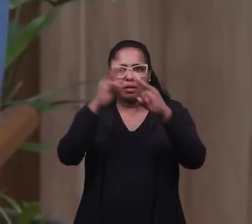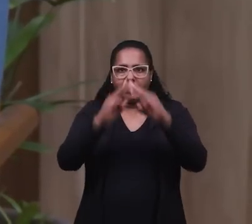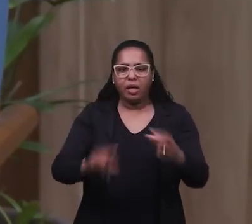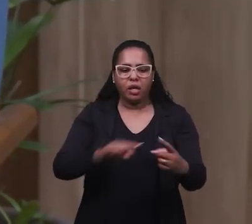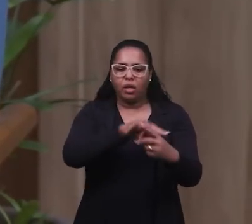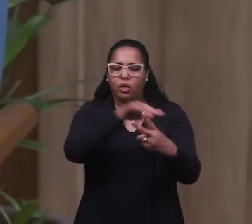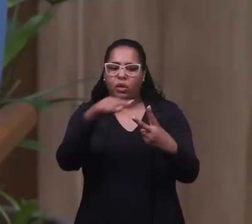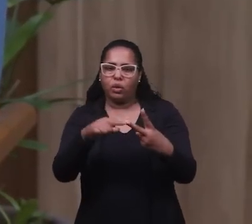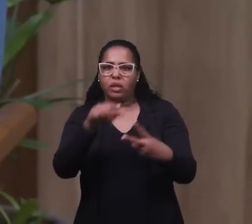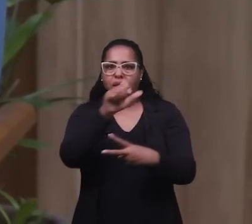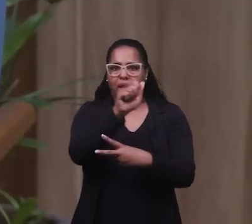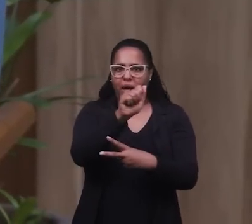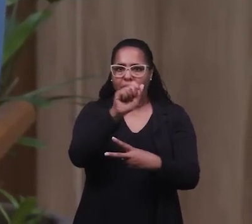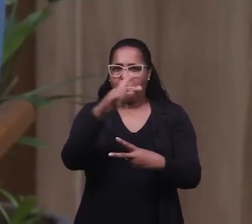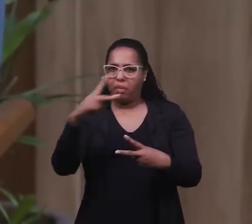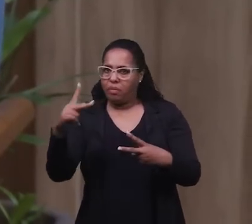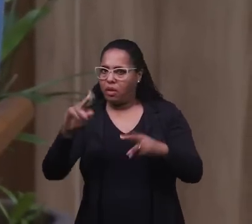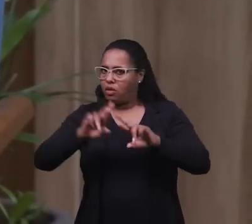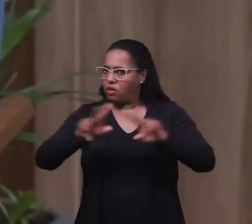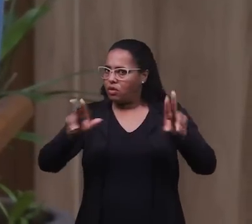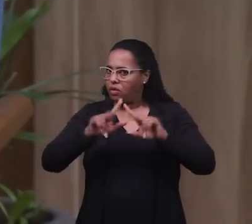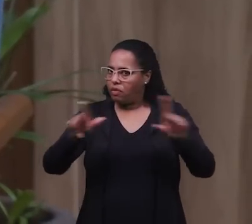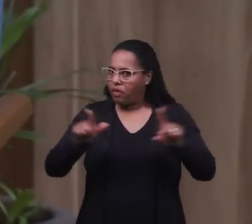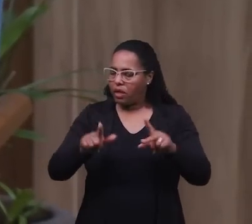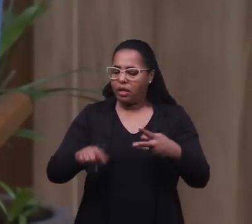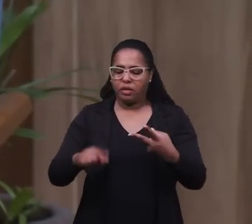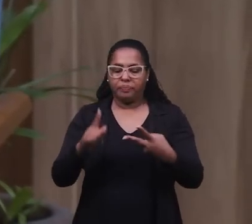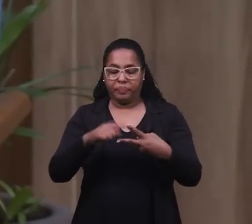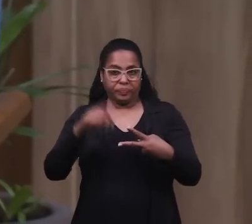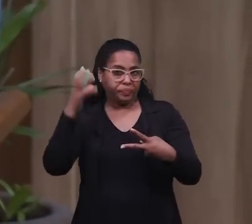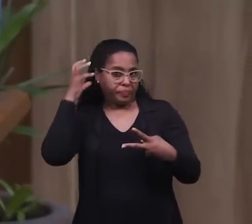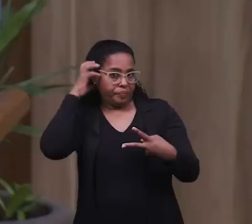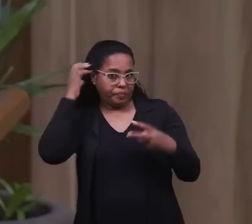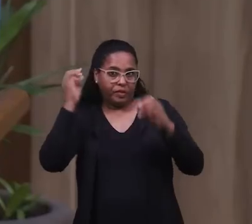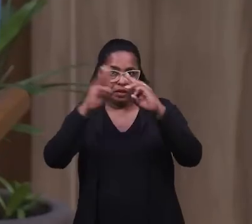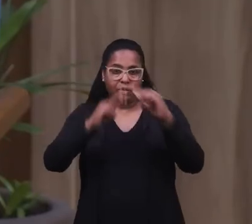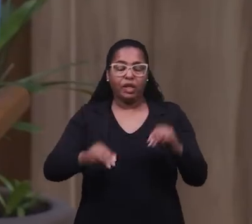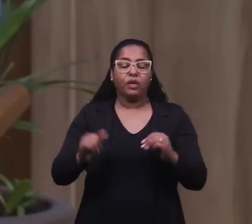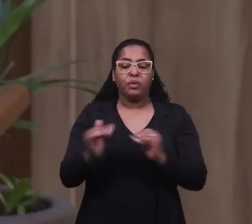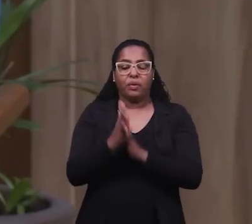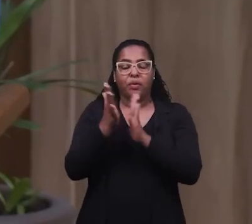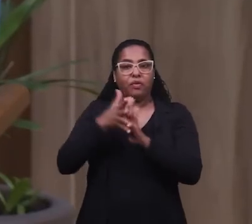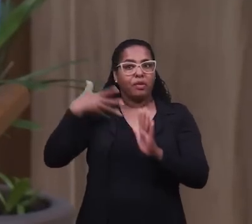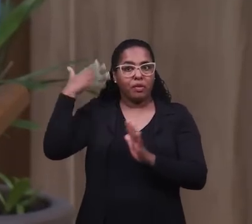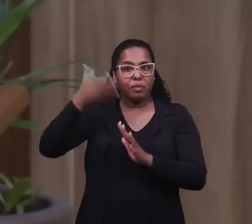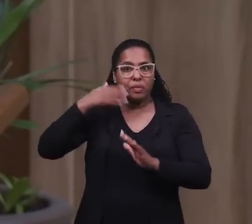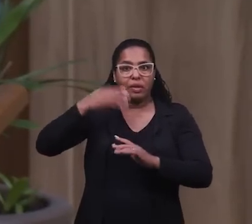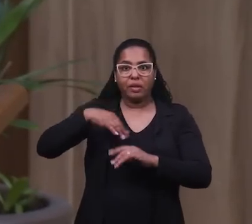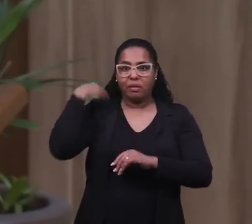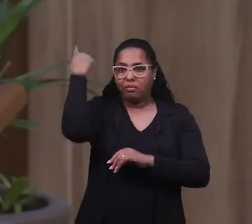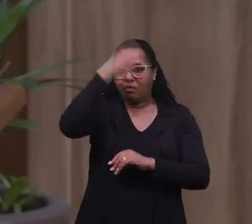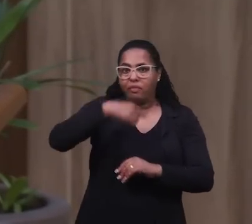dois aplicativos diferentes que você baixa. No aplicativo da Rádio Manaim, você ouve louvores e mensagens